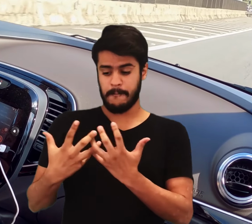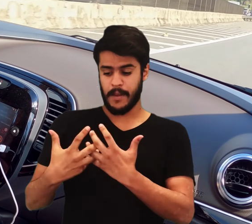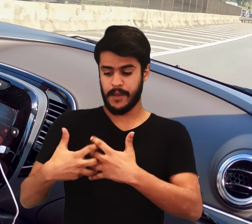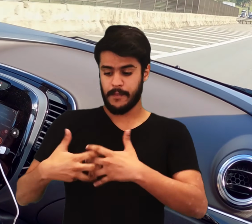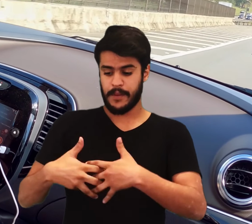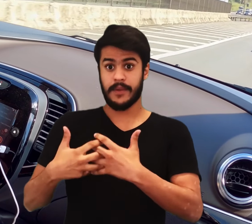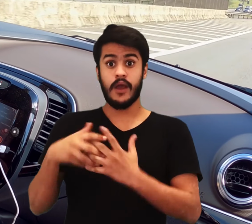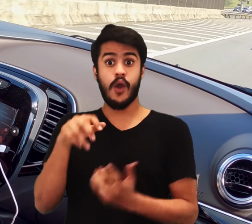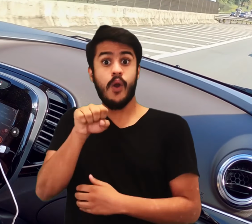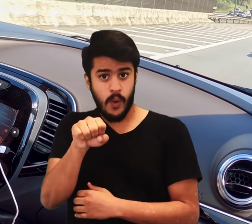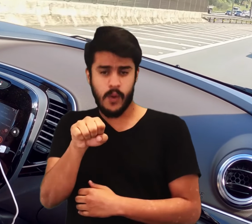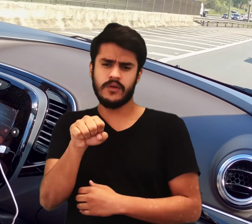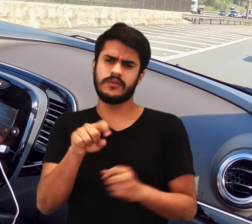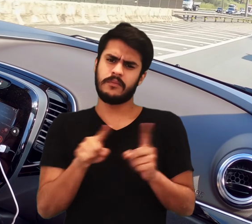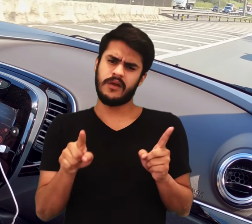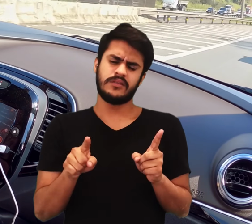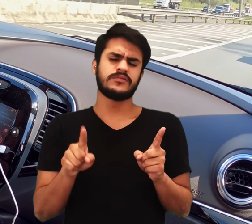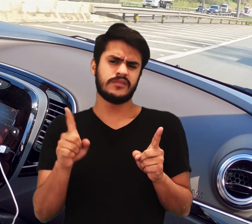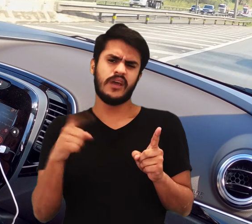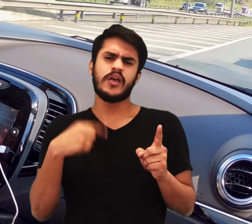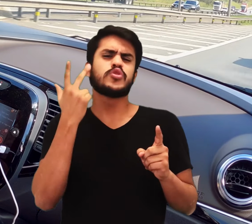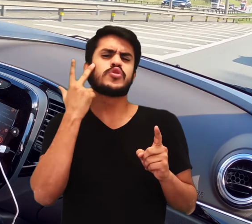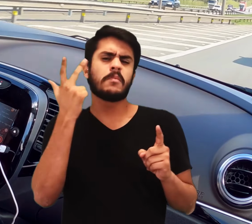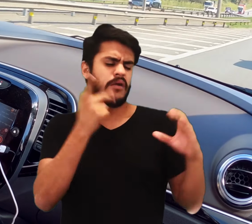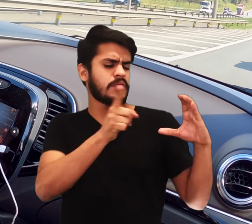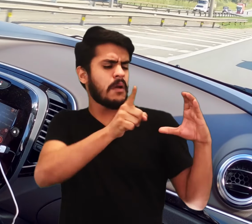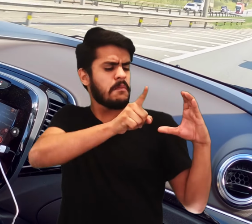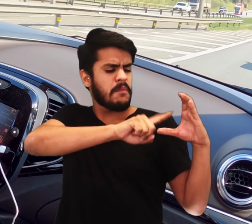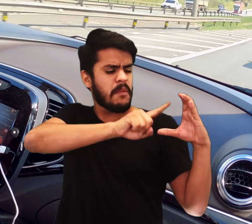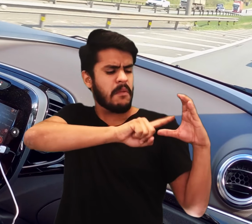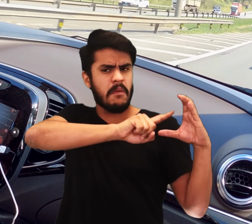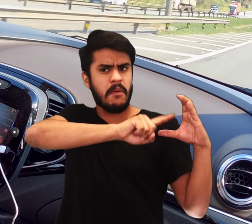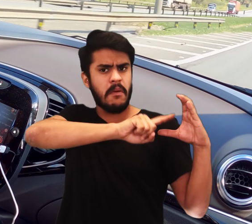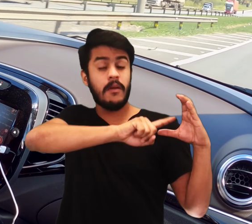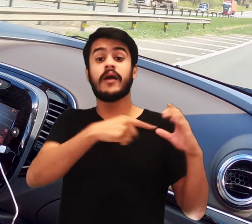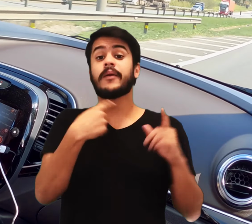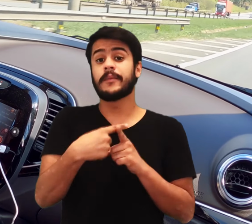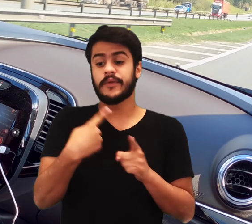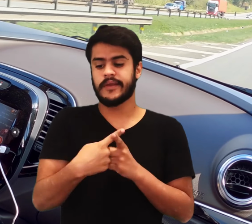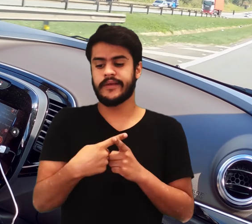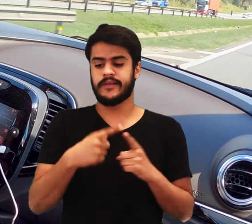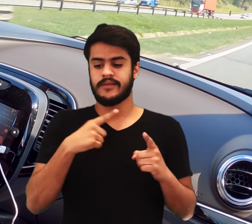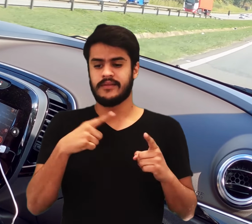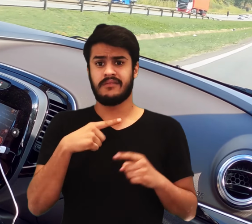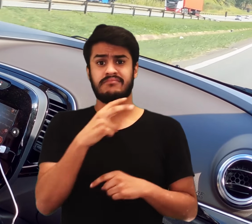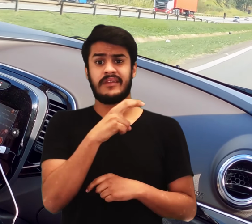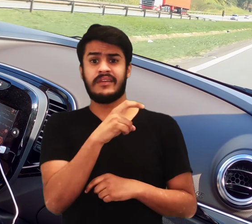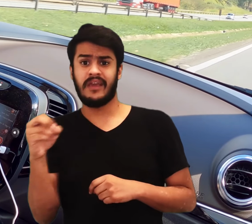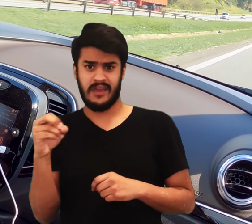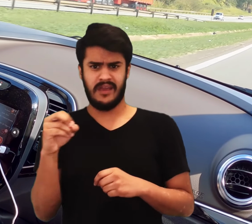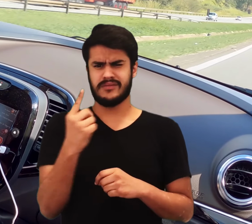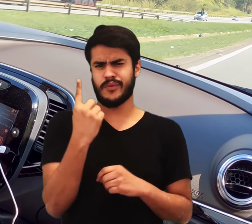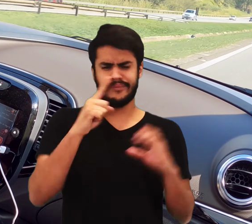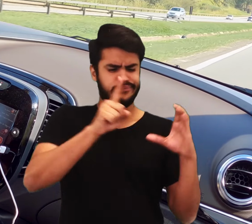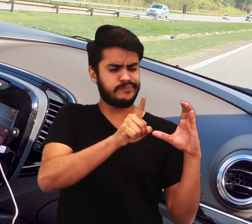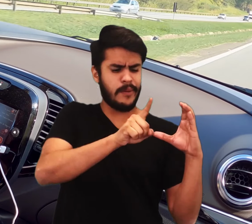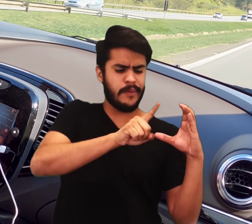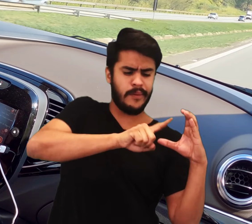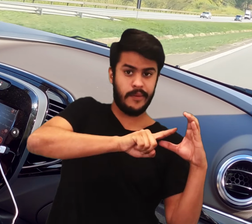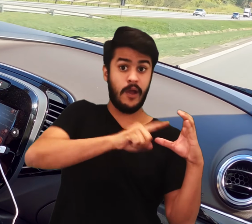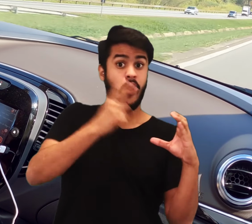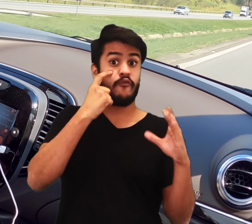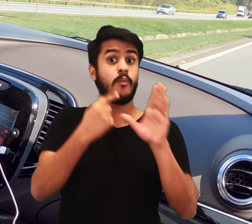a tem oito marchas simuladas aqui, mas, na prática, ele vai deixar ali, sempre perto da rotação de potência máxima, né? Vai fazer uma redução de 500 RPM ou até